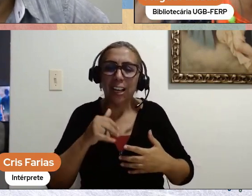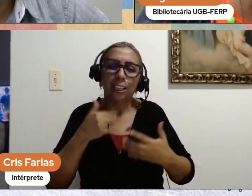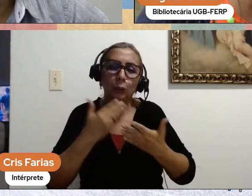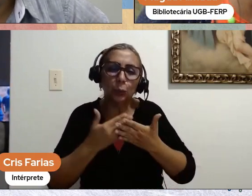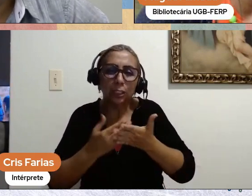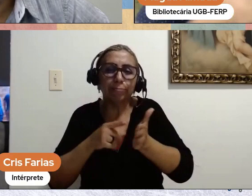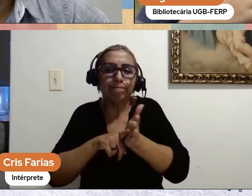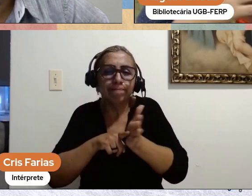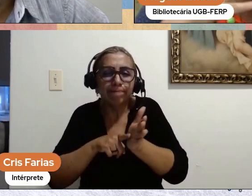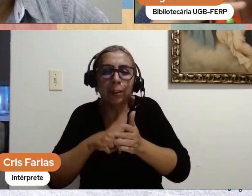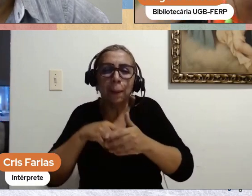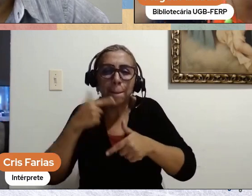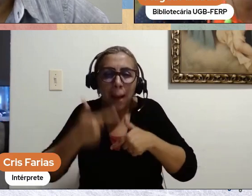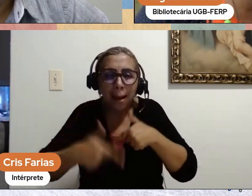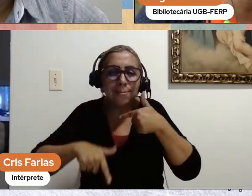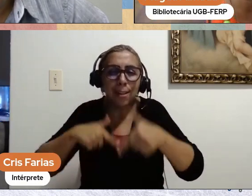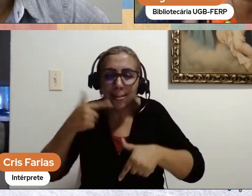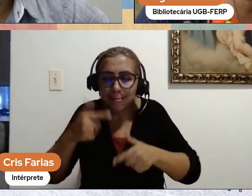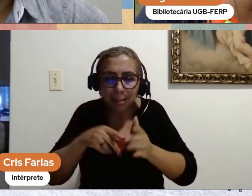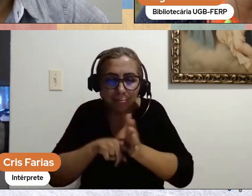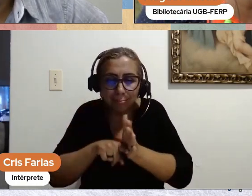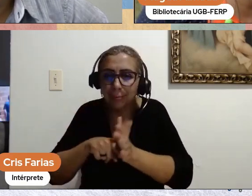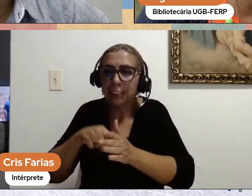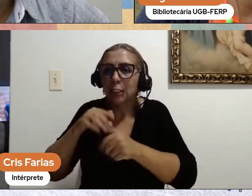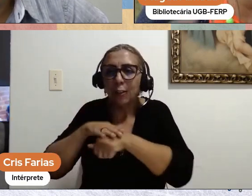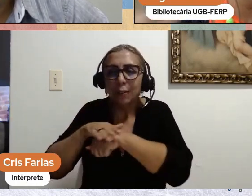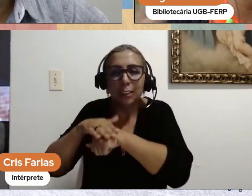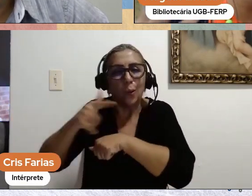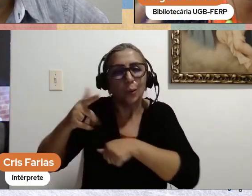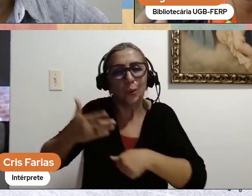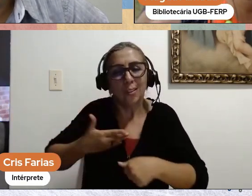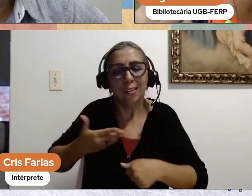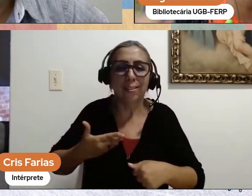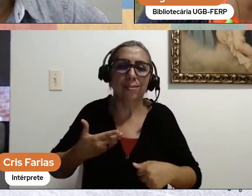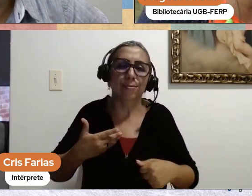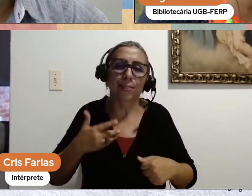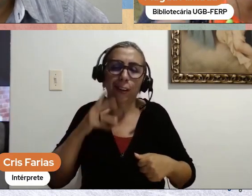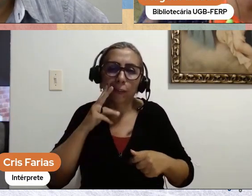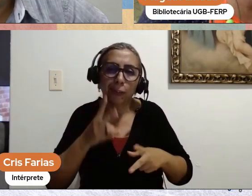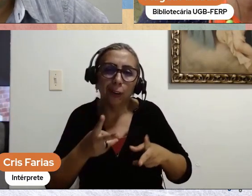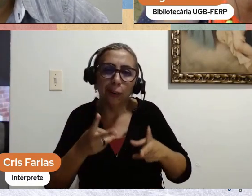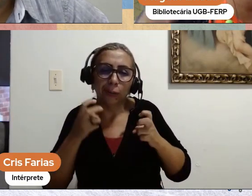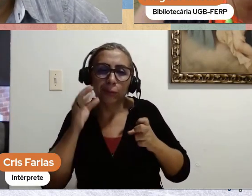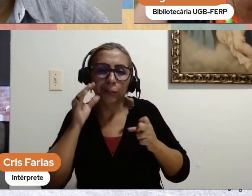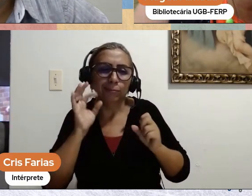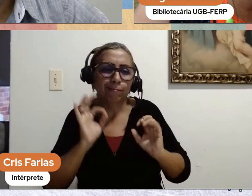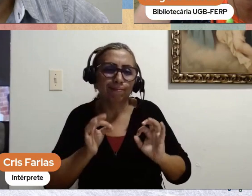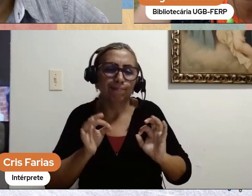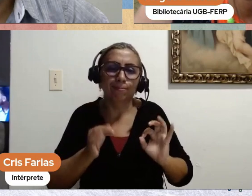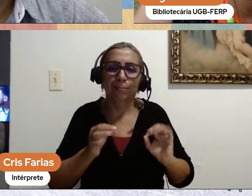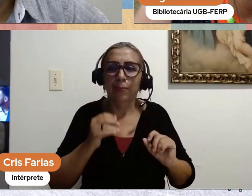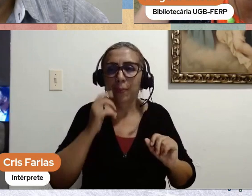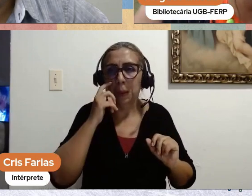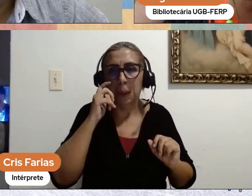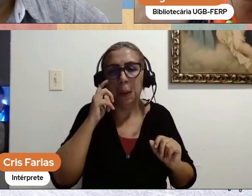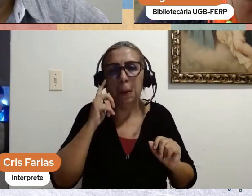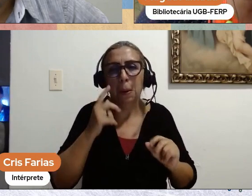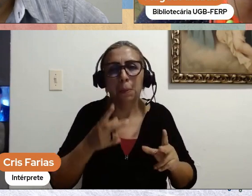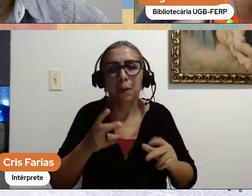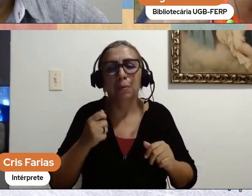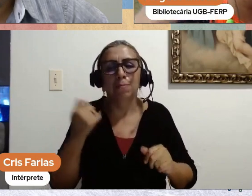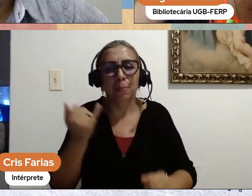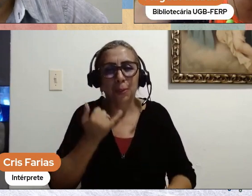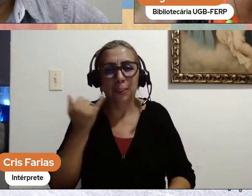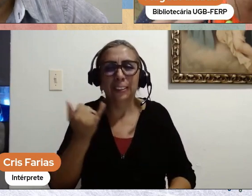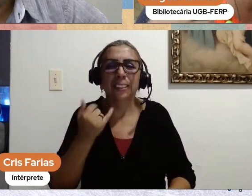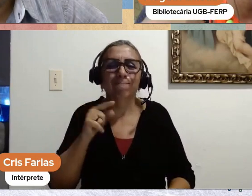estudando e buscando e conversando com outros colegas, né, aí você observa assim, caramba, o quanto que... É importante o